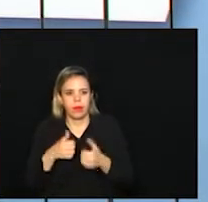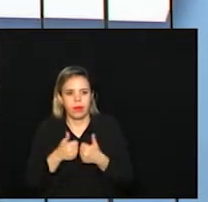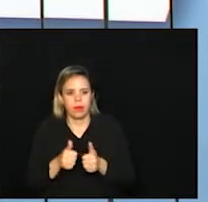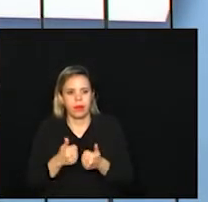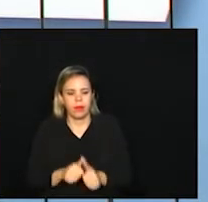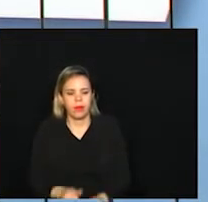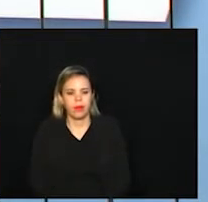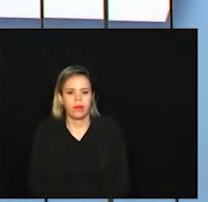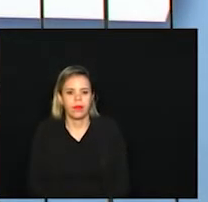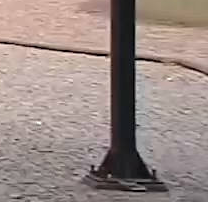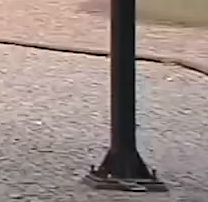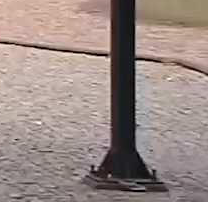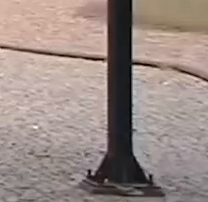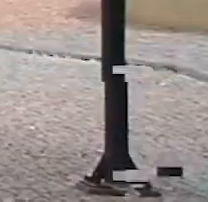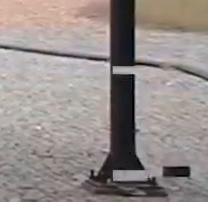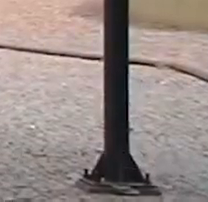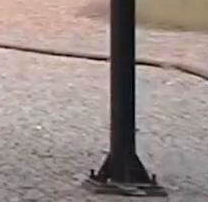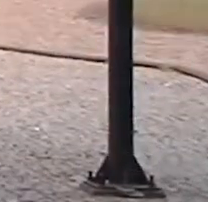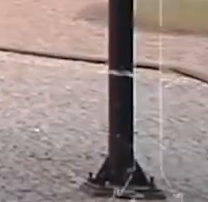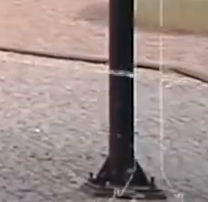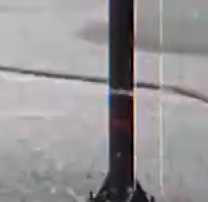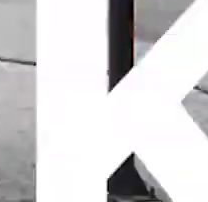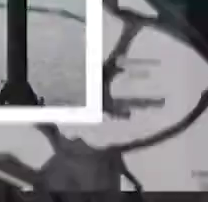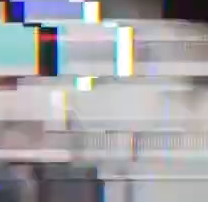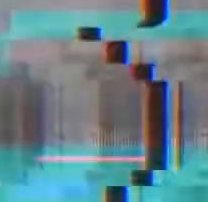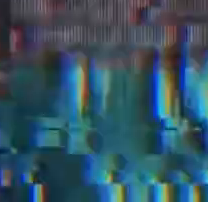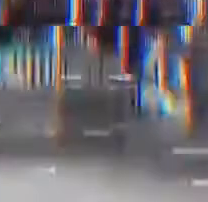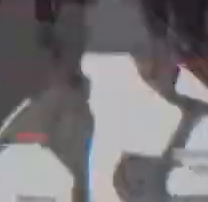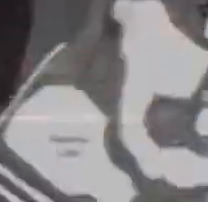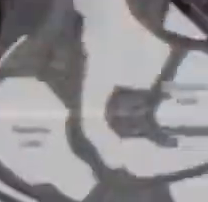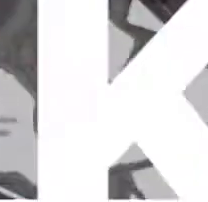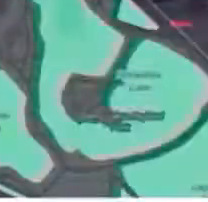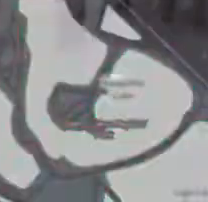Transportes E aí